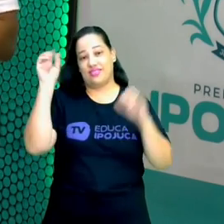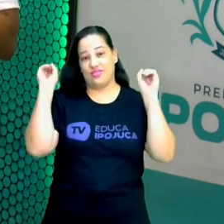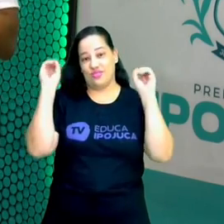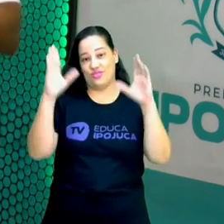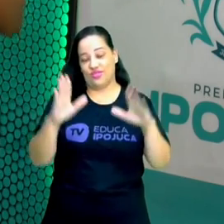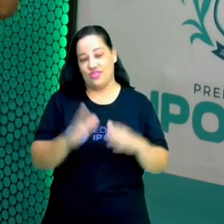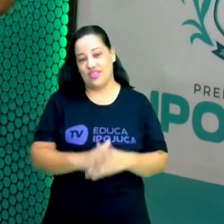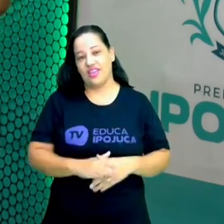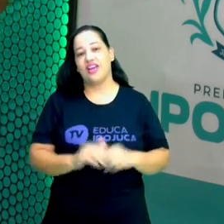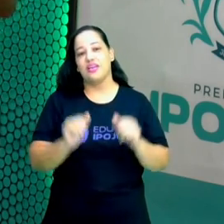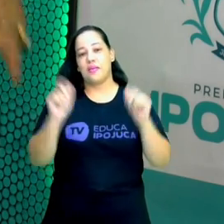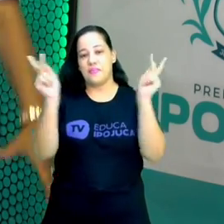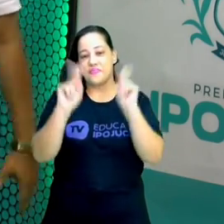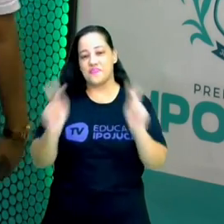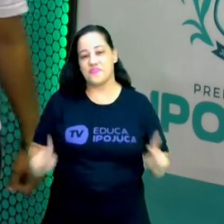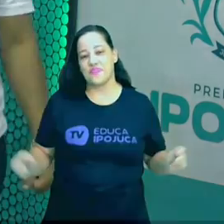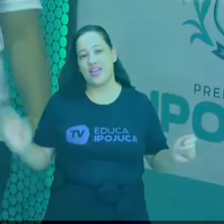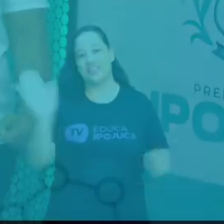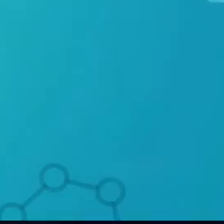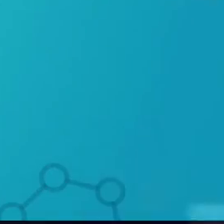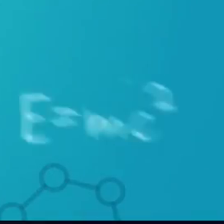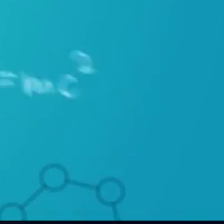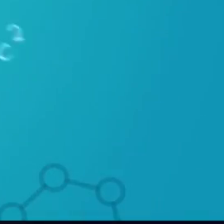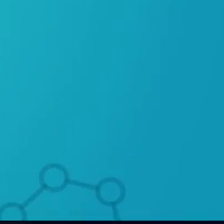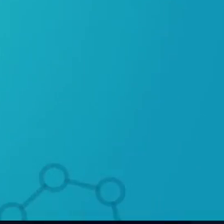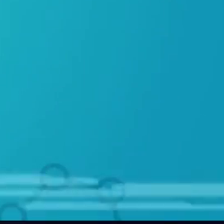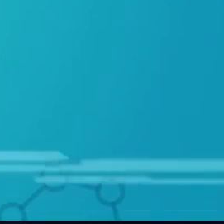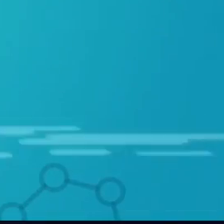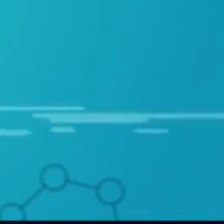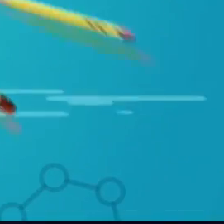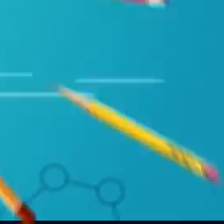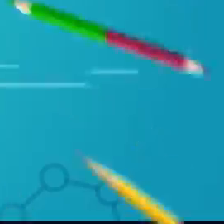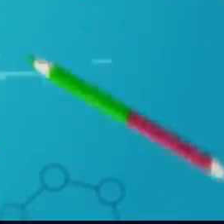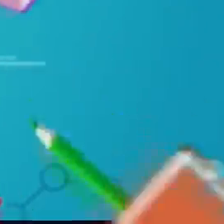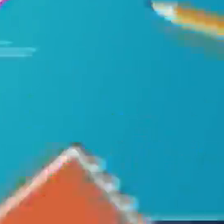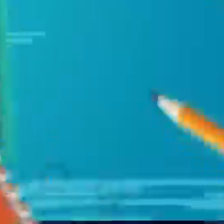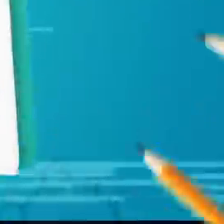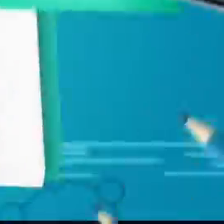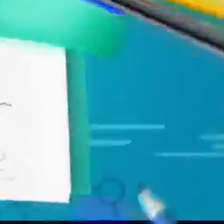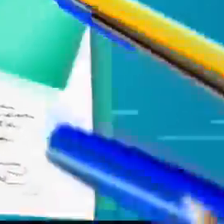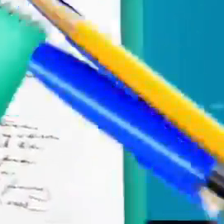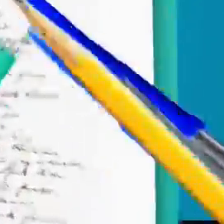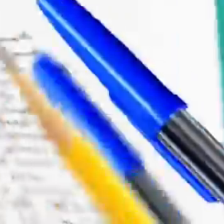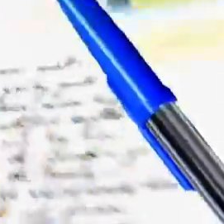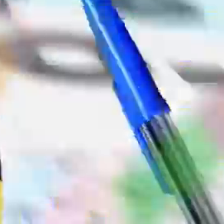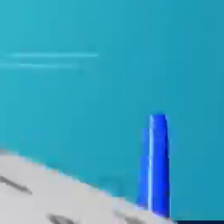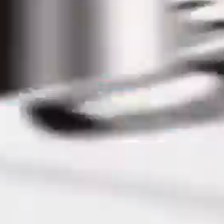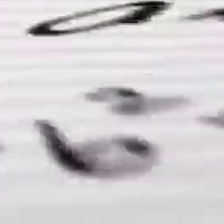fique na paz e até mais.